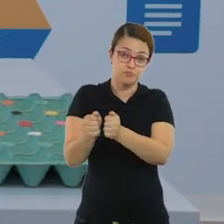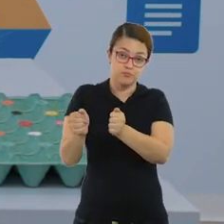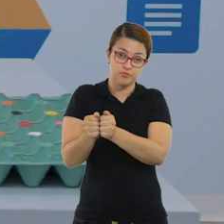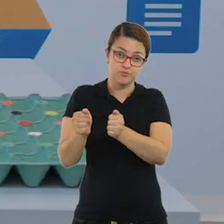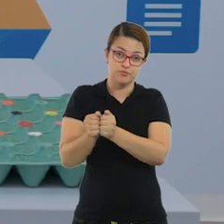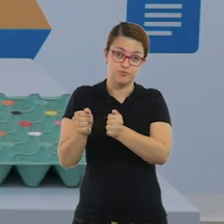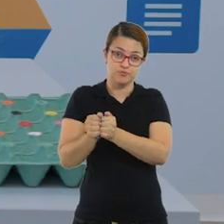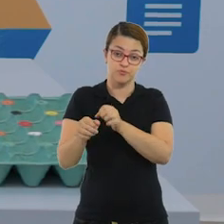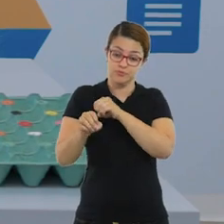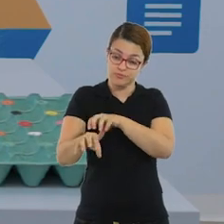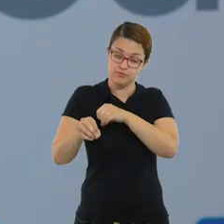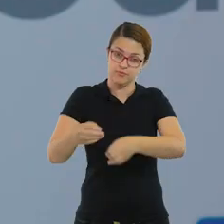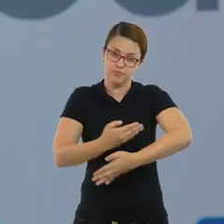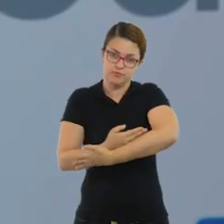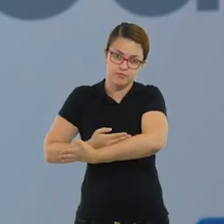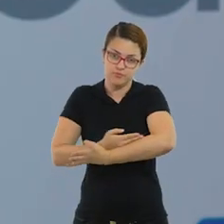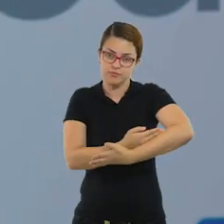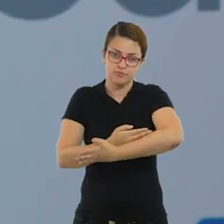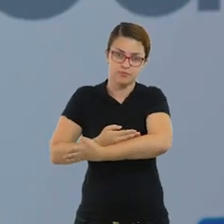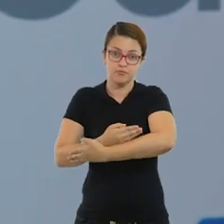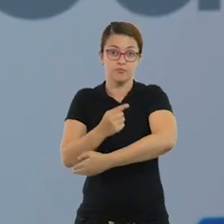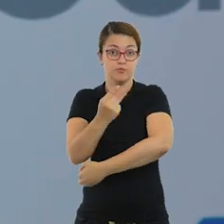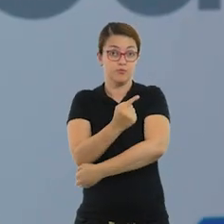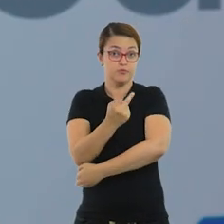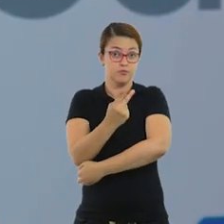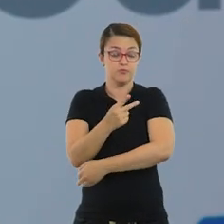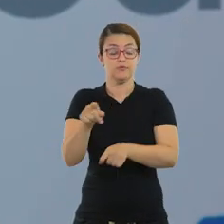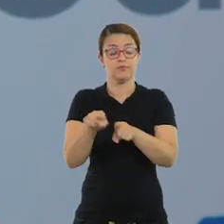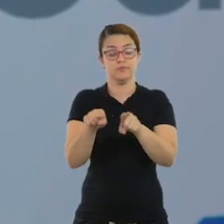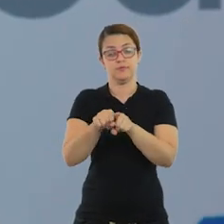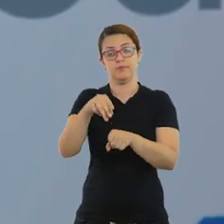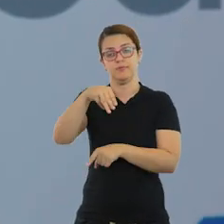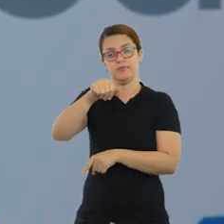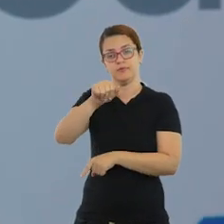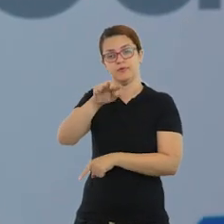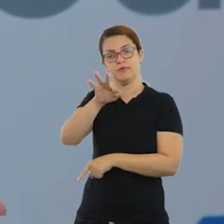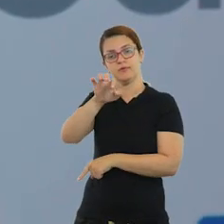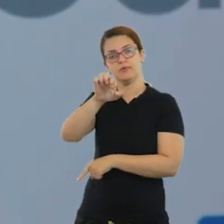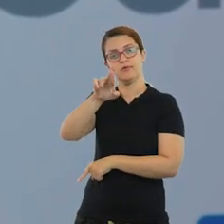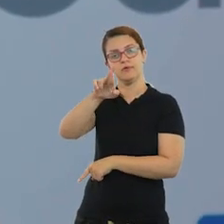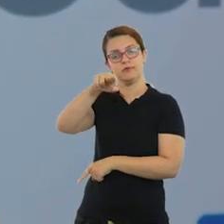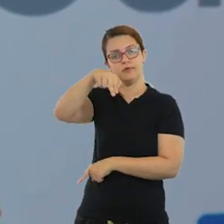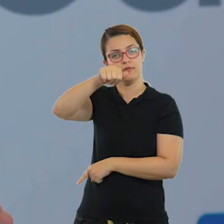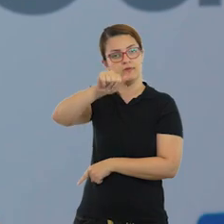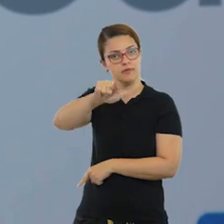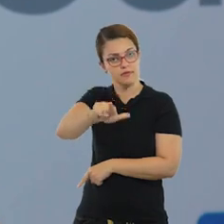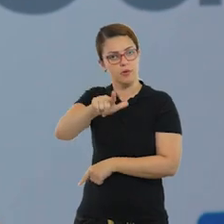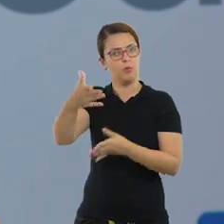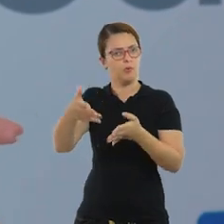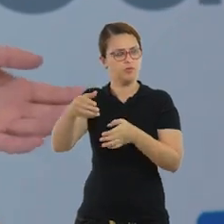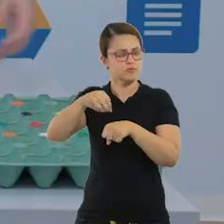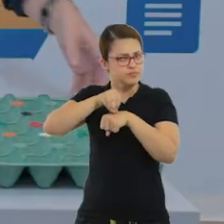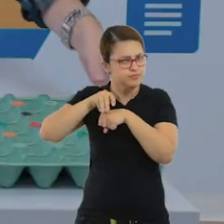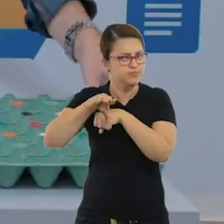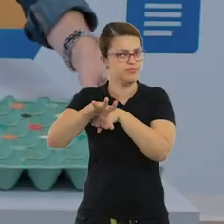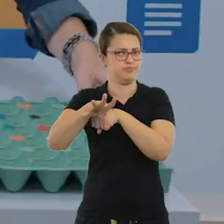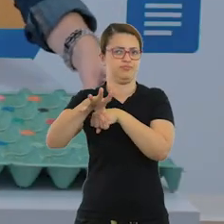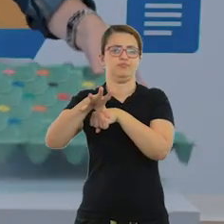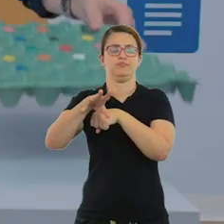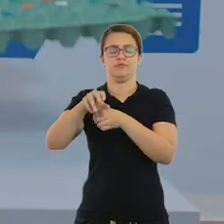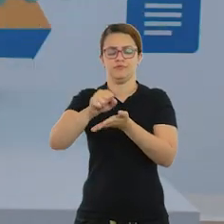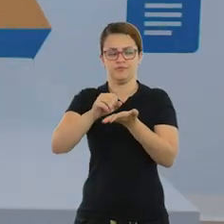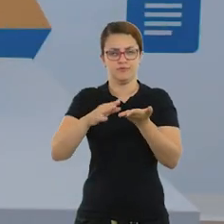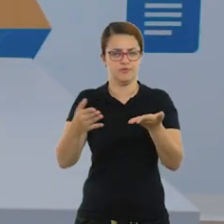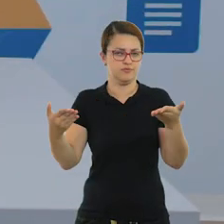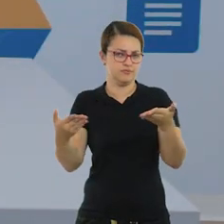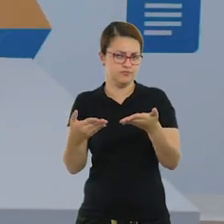1, 2 e o maternal. Hoje eu tenho três propostas para sugerir para vocês testarem em casa com seus filhos. Então vamos